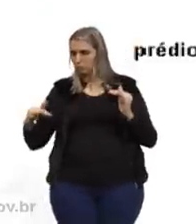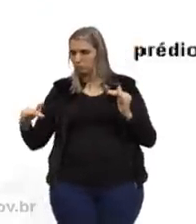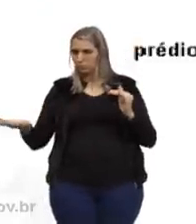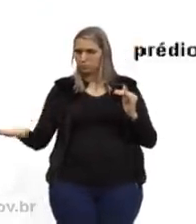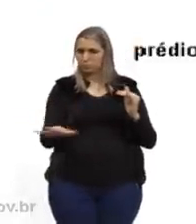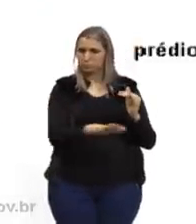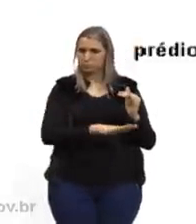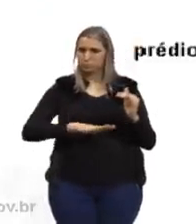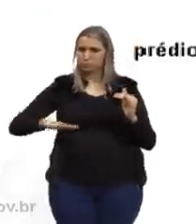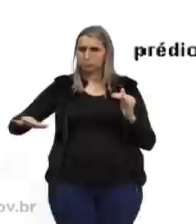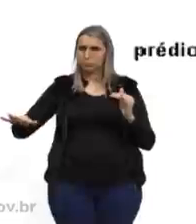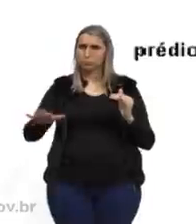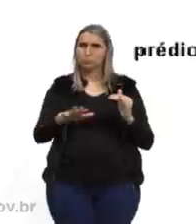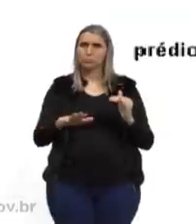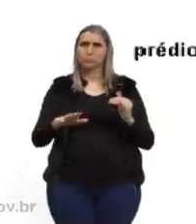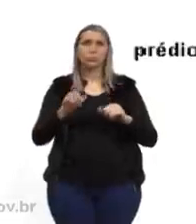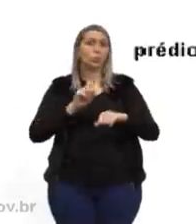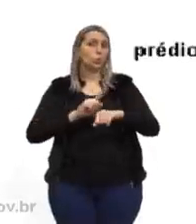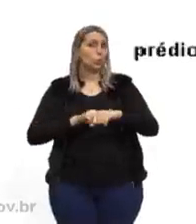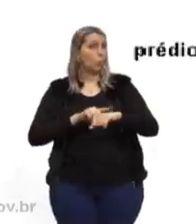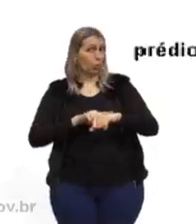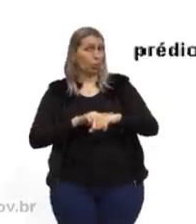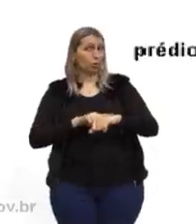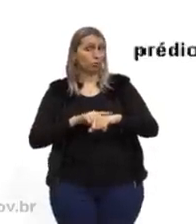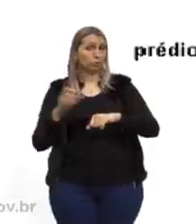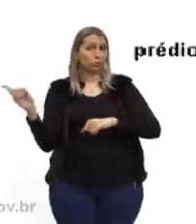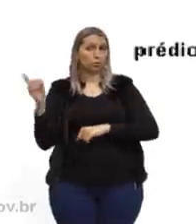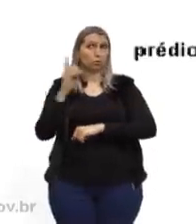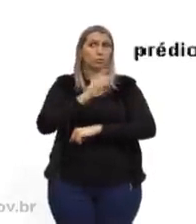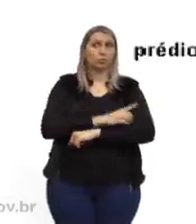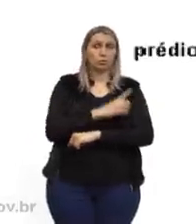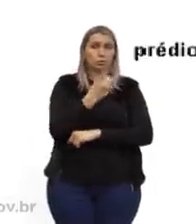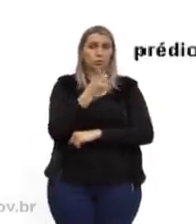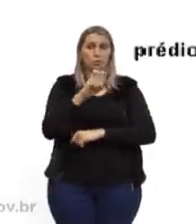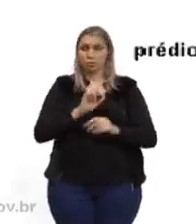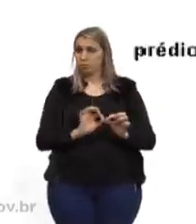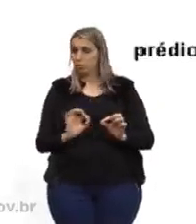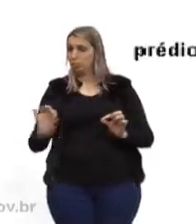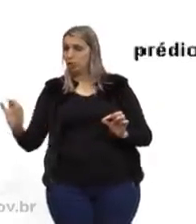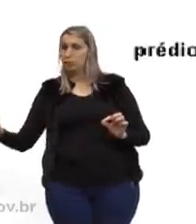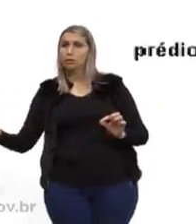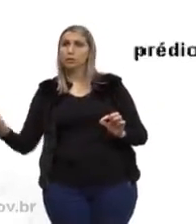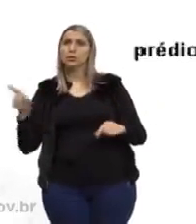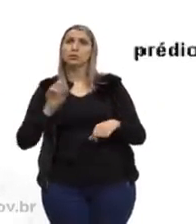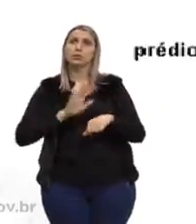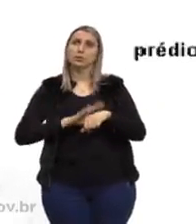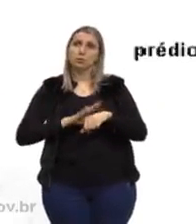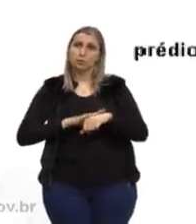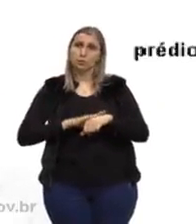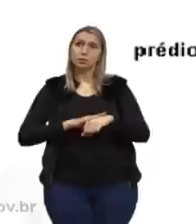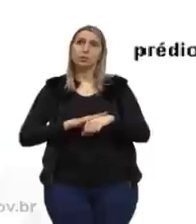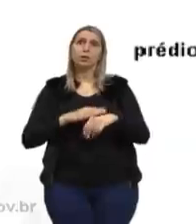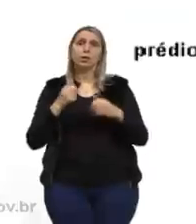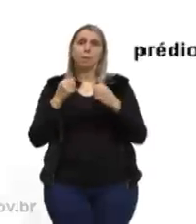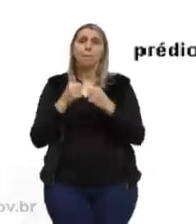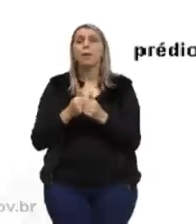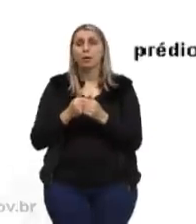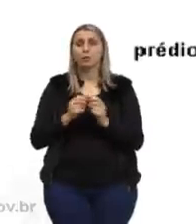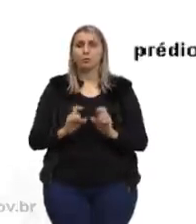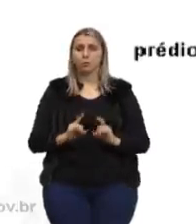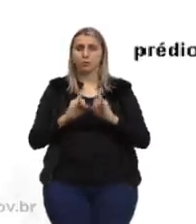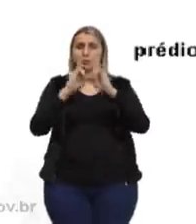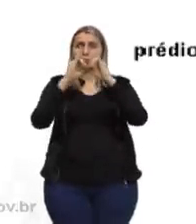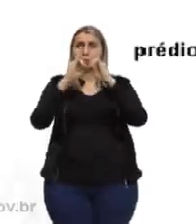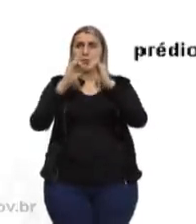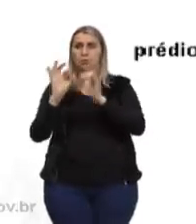plano, em uma determinada hora do dia, mede 15 metros. Nesse mesmo instante, próximo ao prédio, a